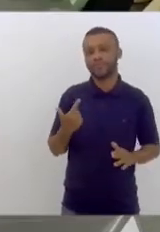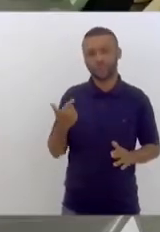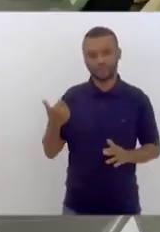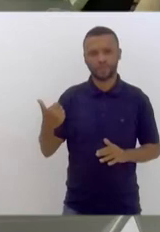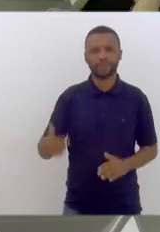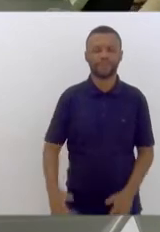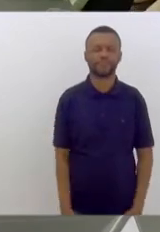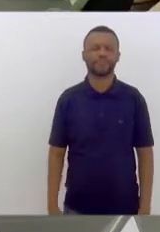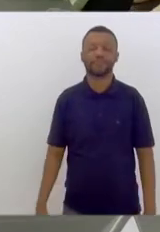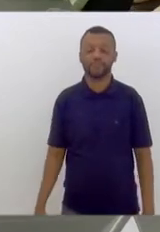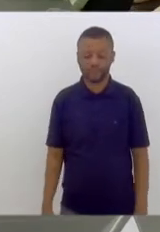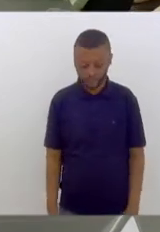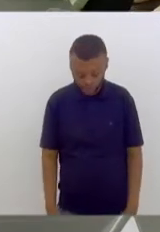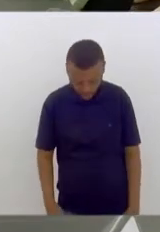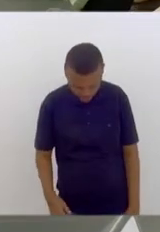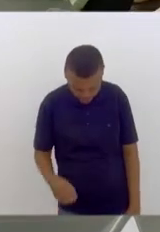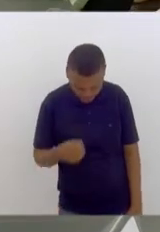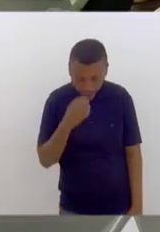21.